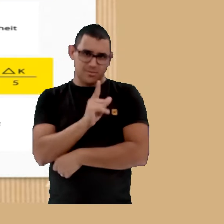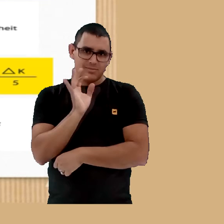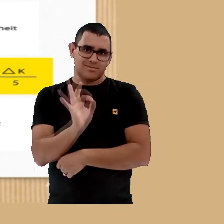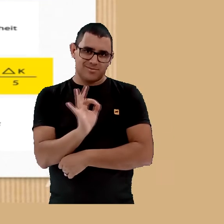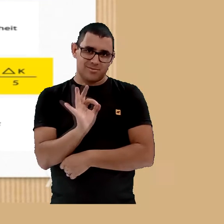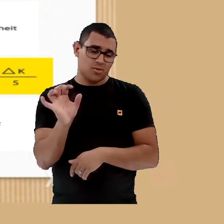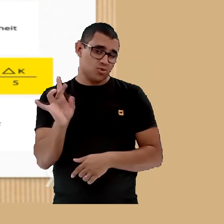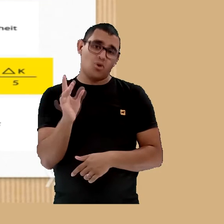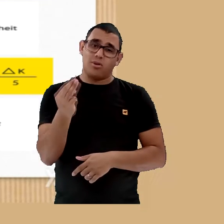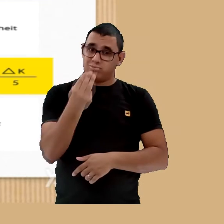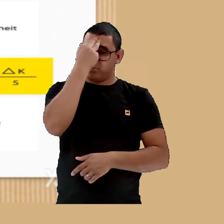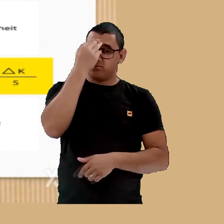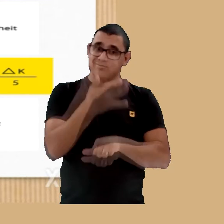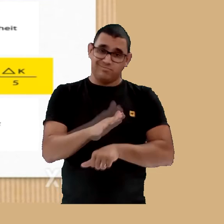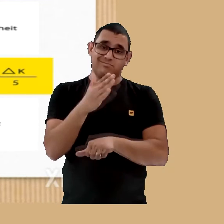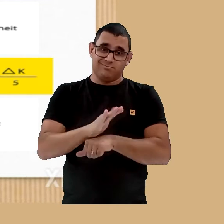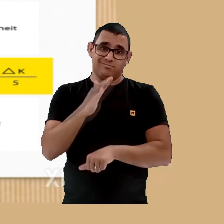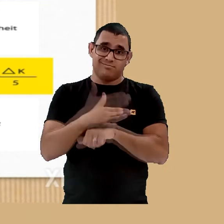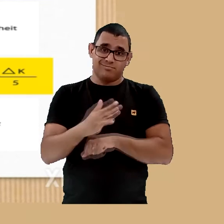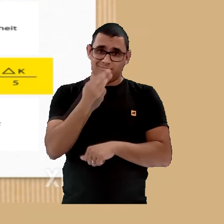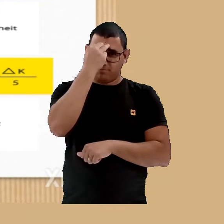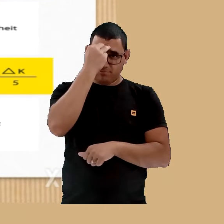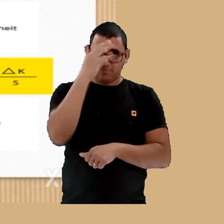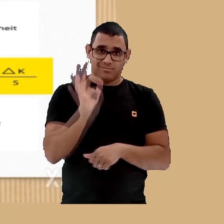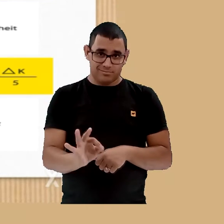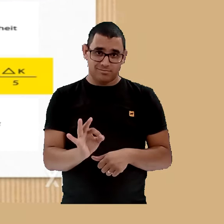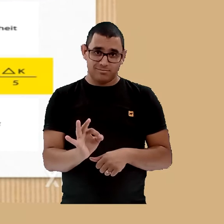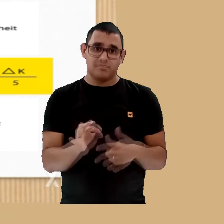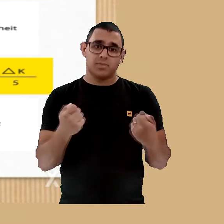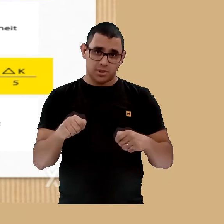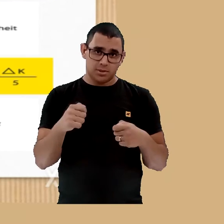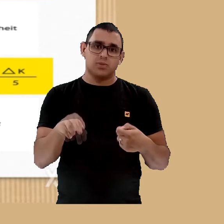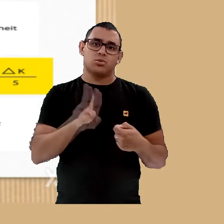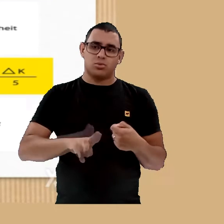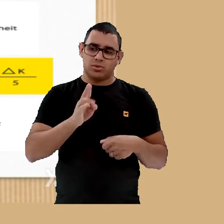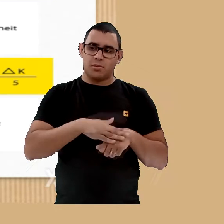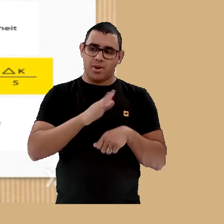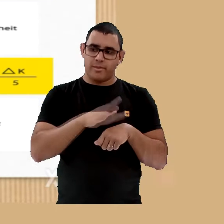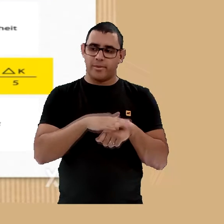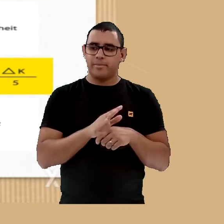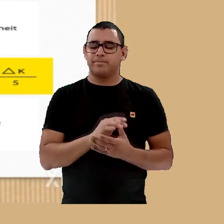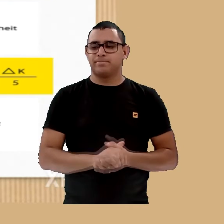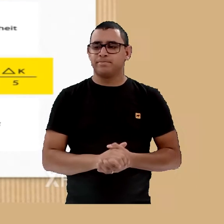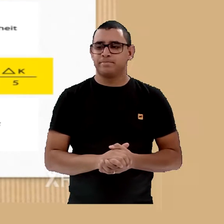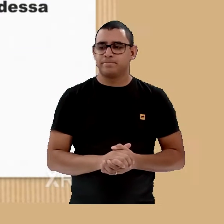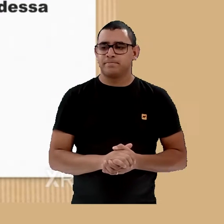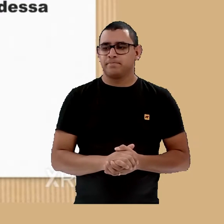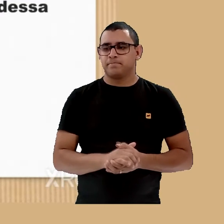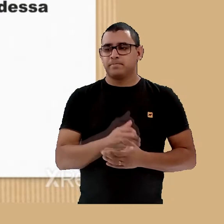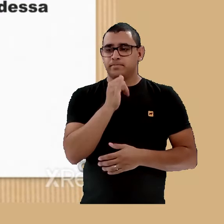5. Então, vai de acordo com o que a questão pedir. Vamos observar com um exemplo?